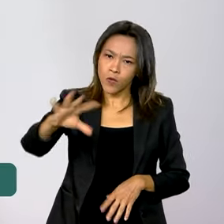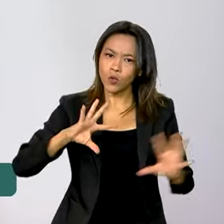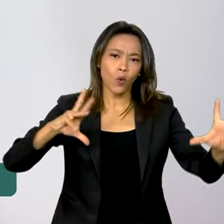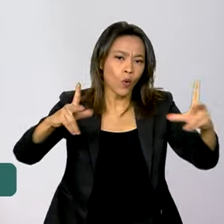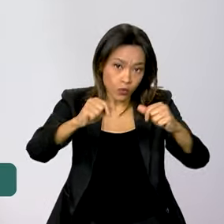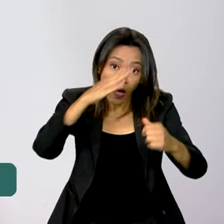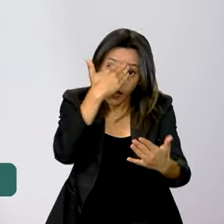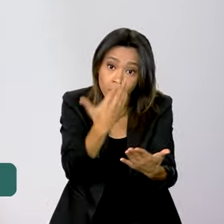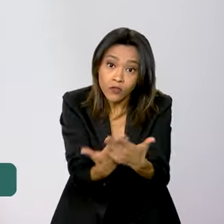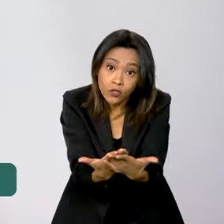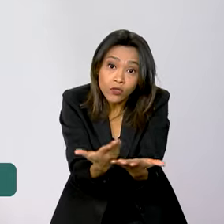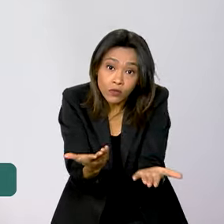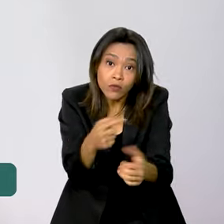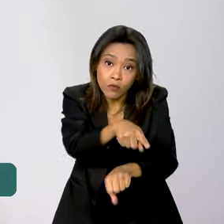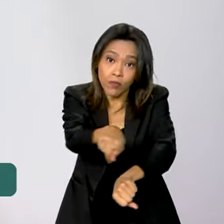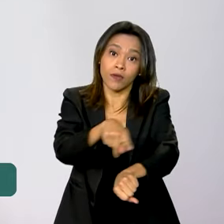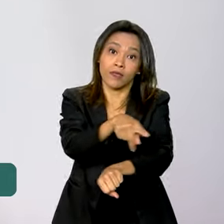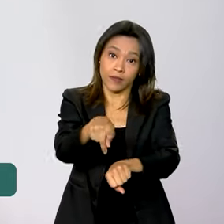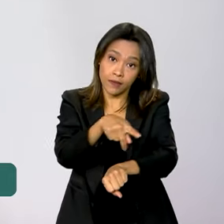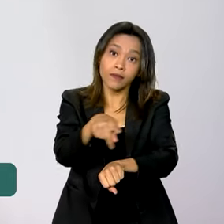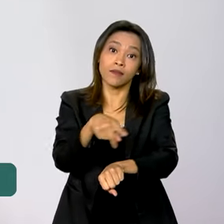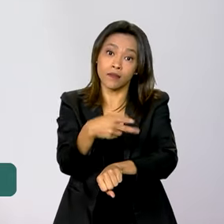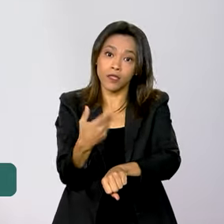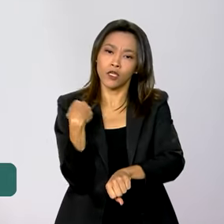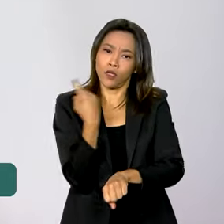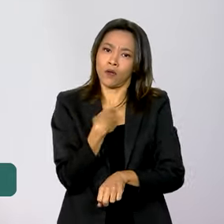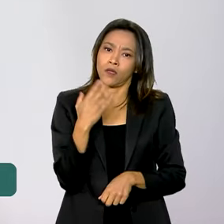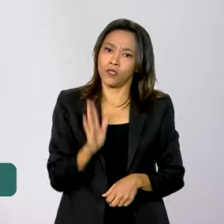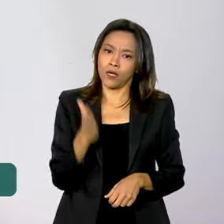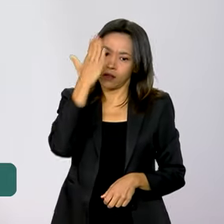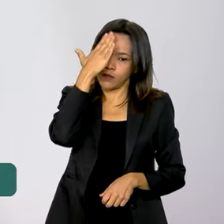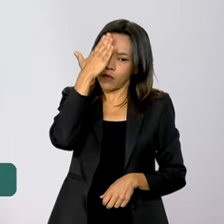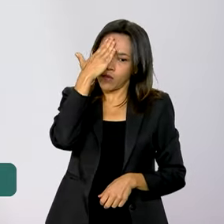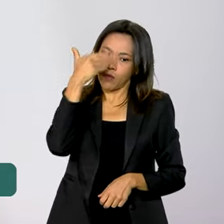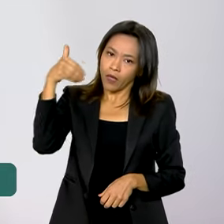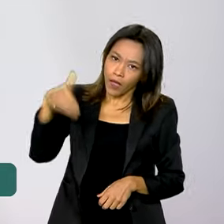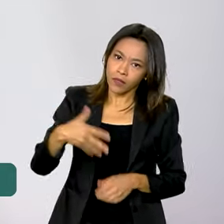que acreditam num país que nós sabemos que um grande caminho